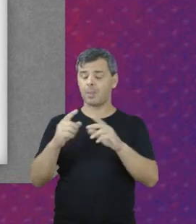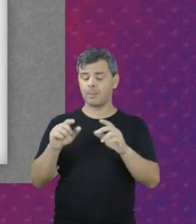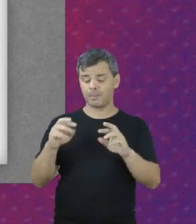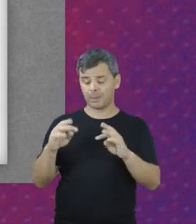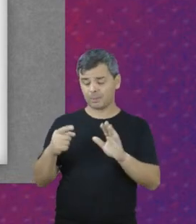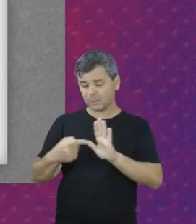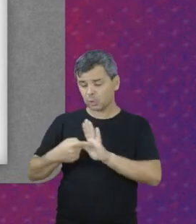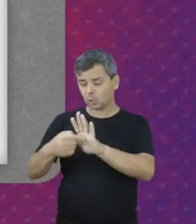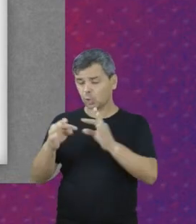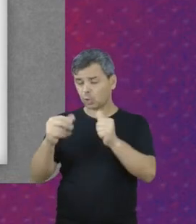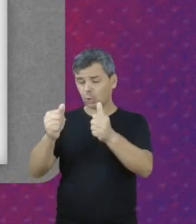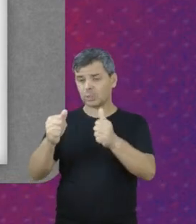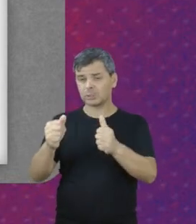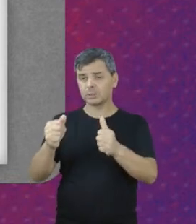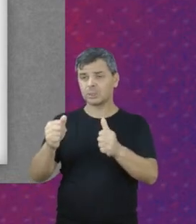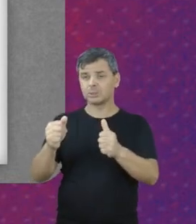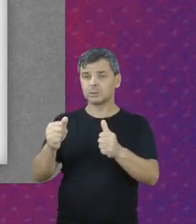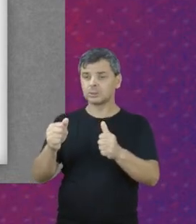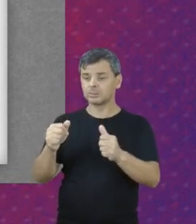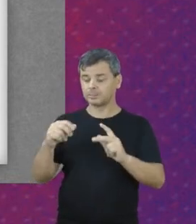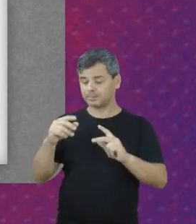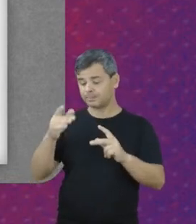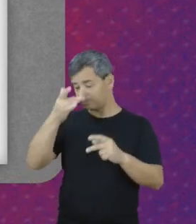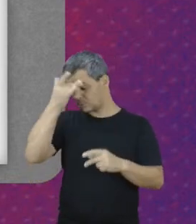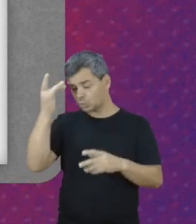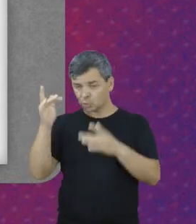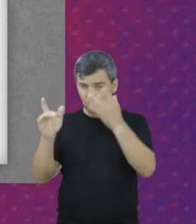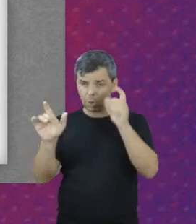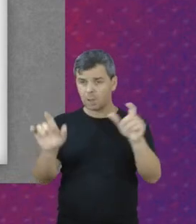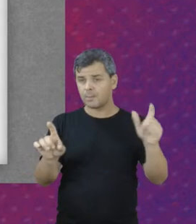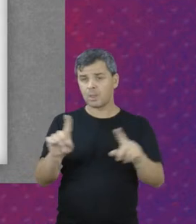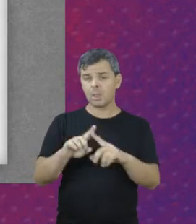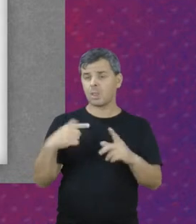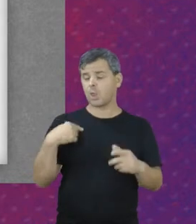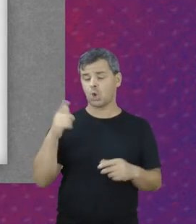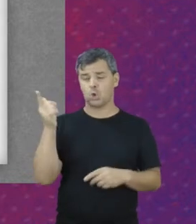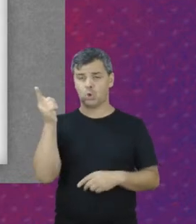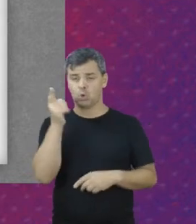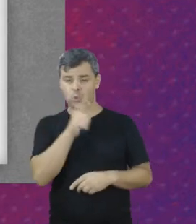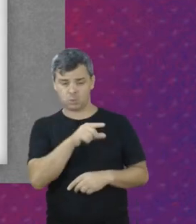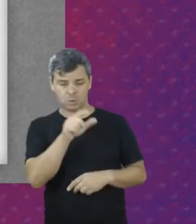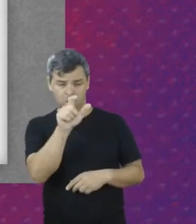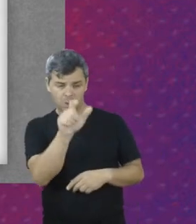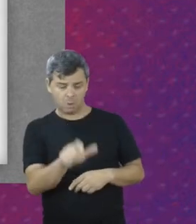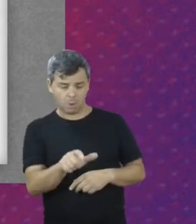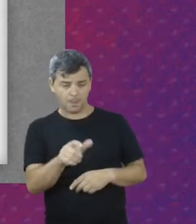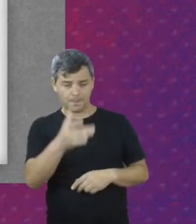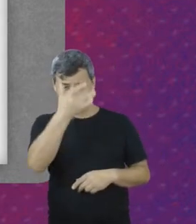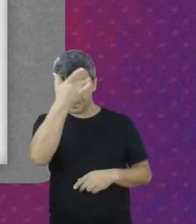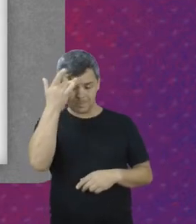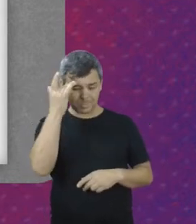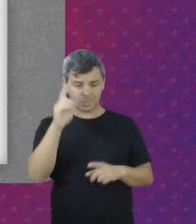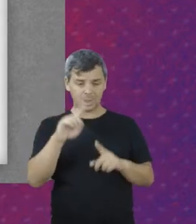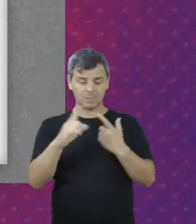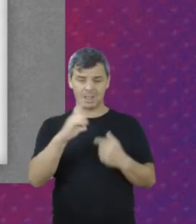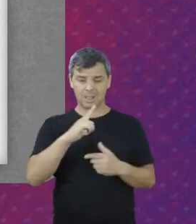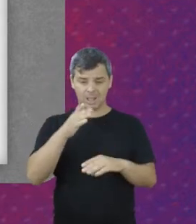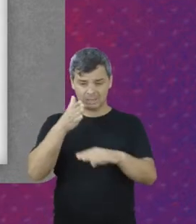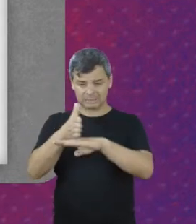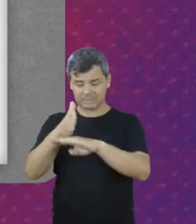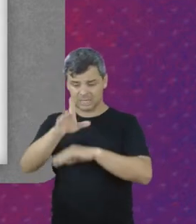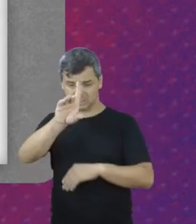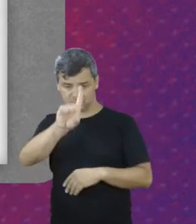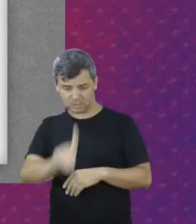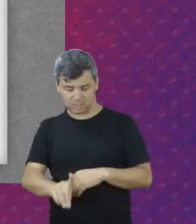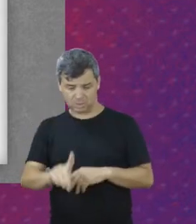toda a humanidade. Então, isso faz com que a gente nem fosse vista como pessoa, né, que teria acesso a esses